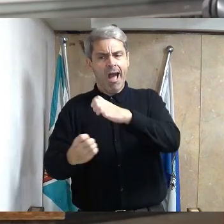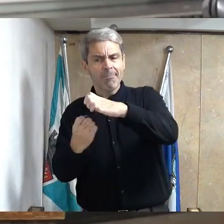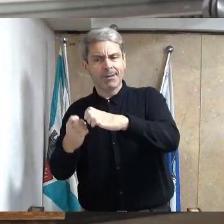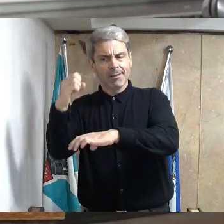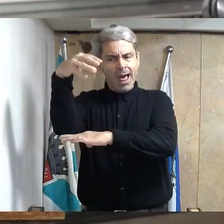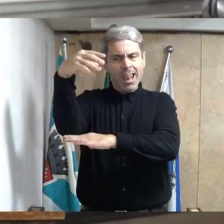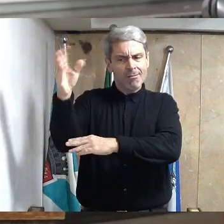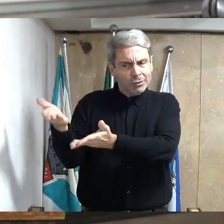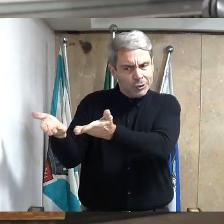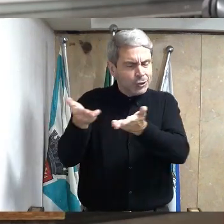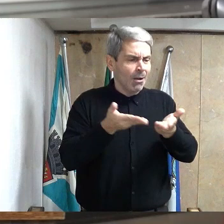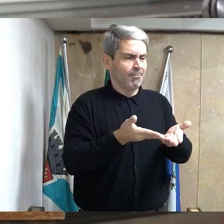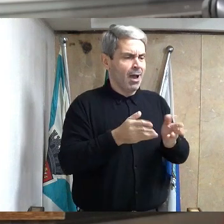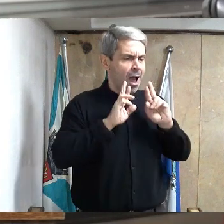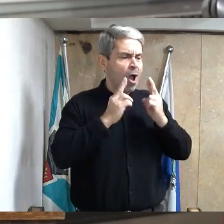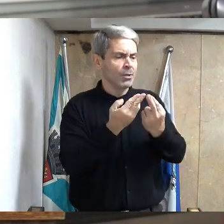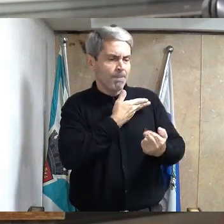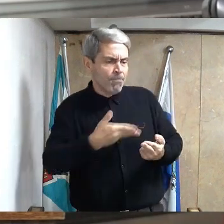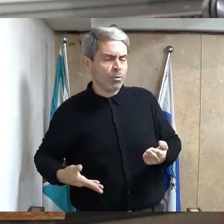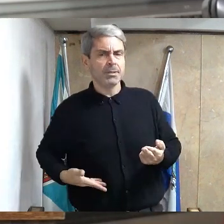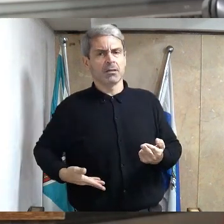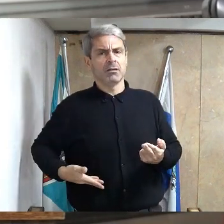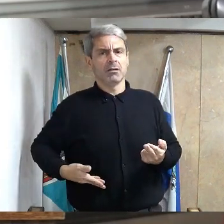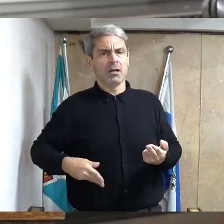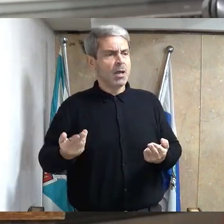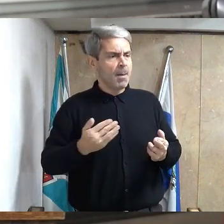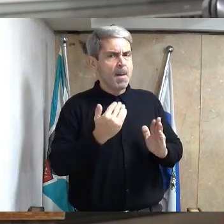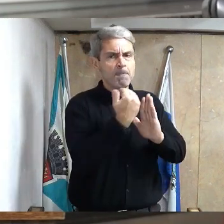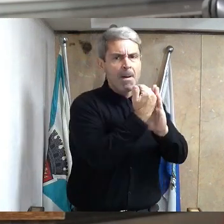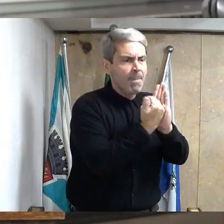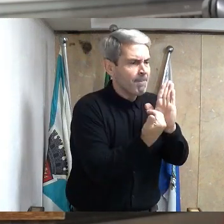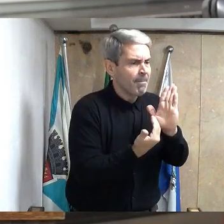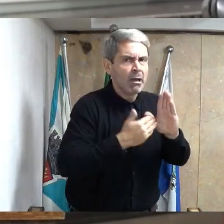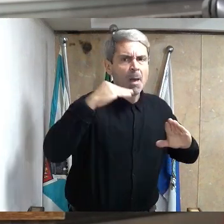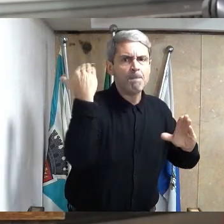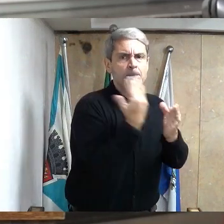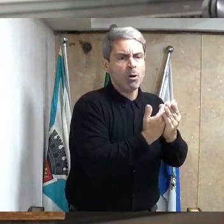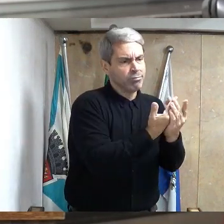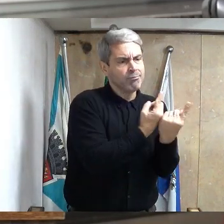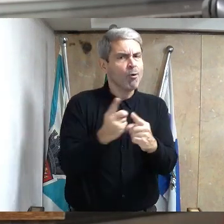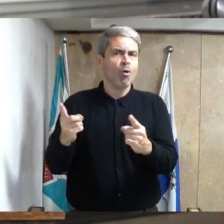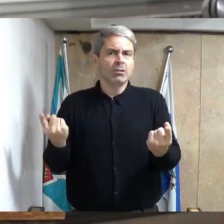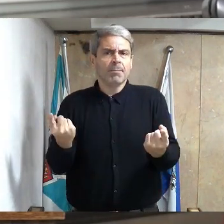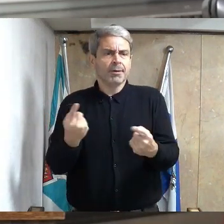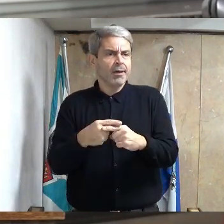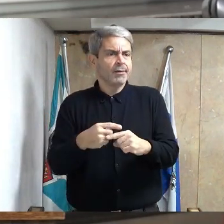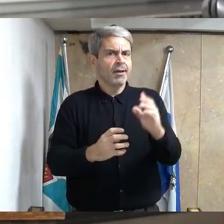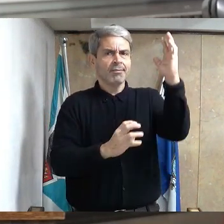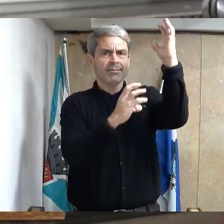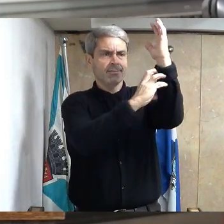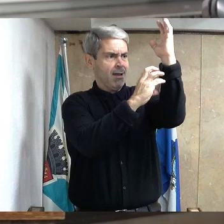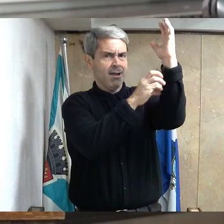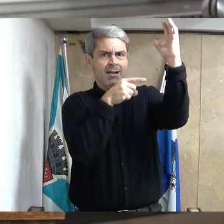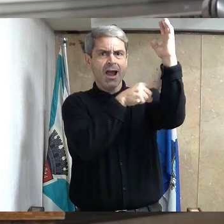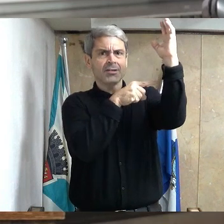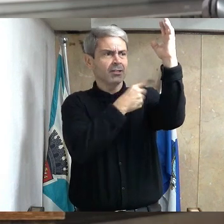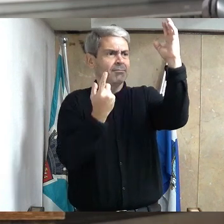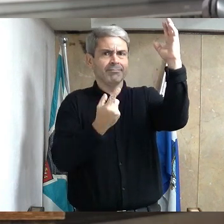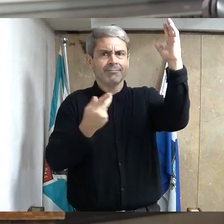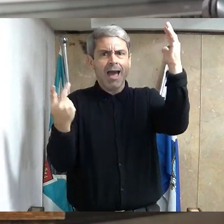para ele responder esse processo dessas caixas blindadas que só blinda o bolso dele e lesa o bolso do